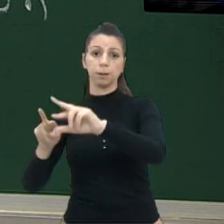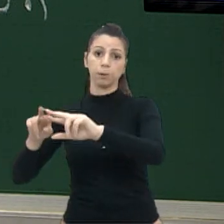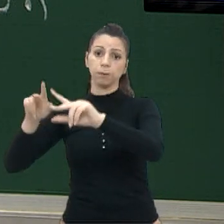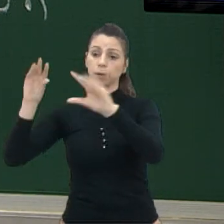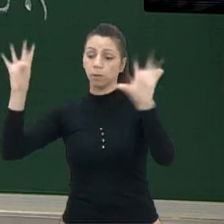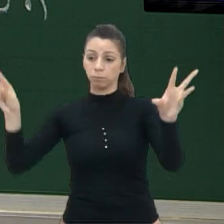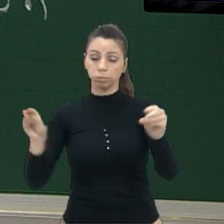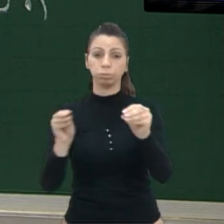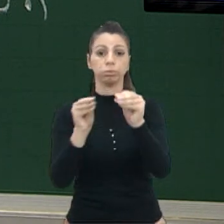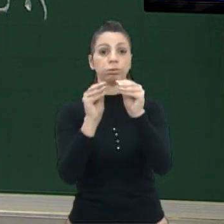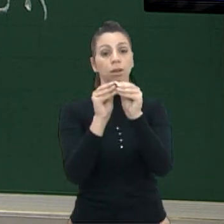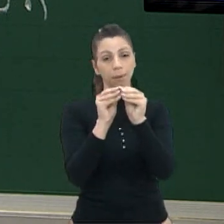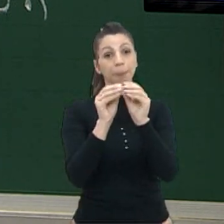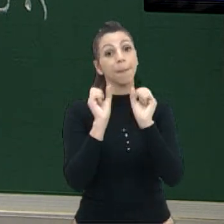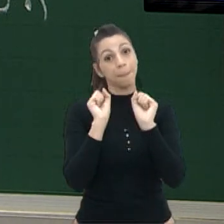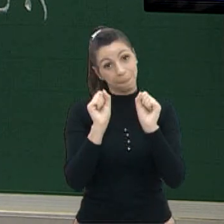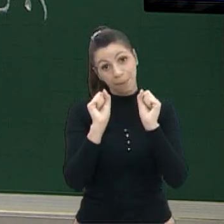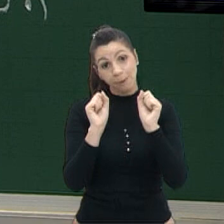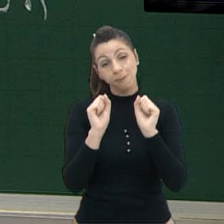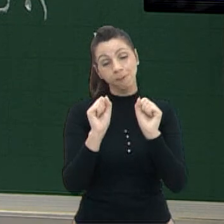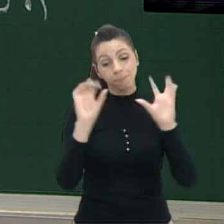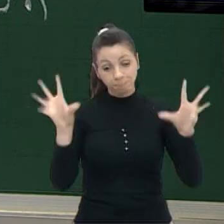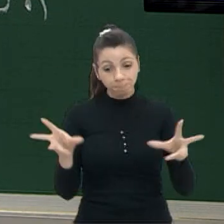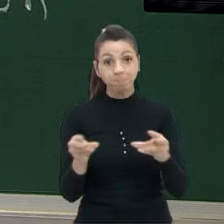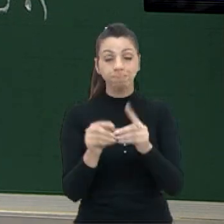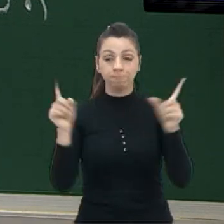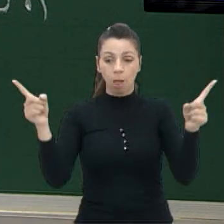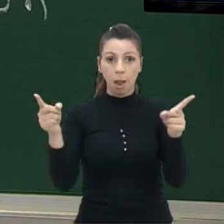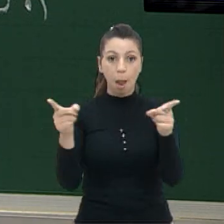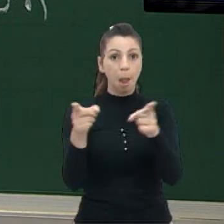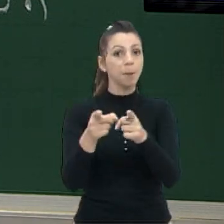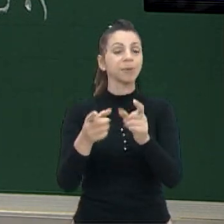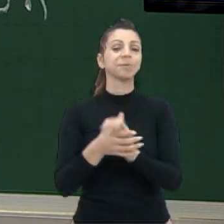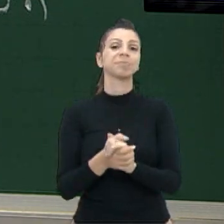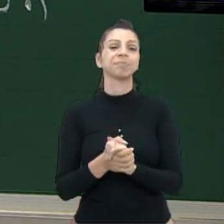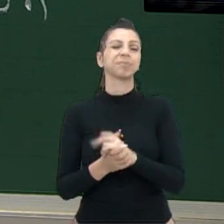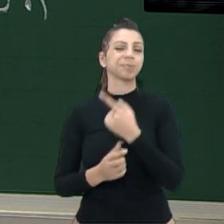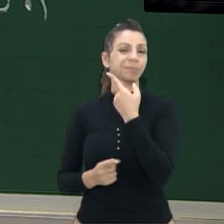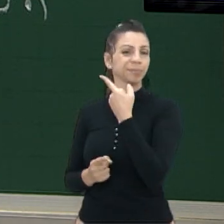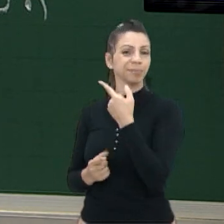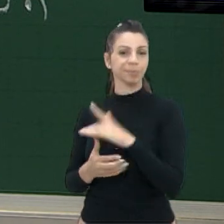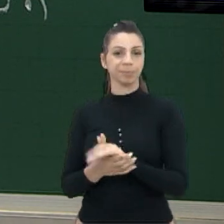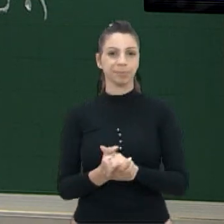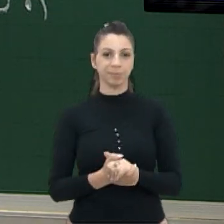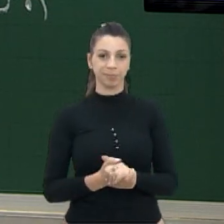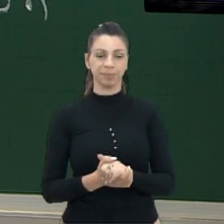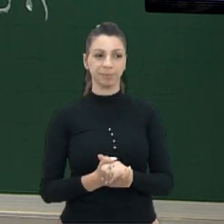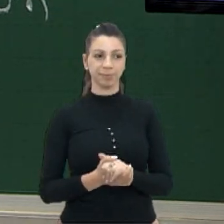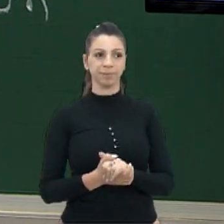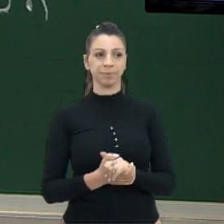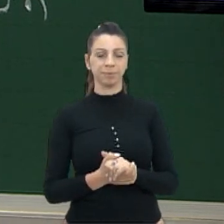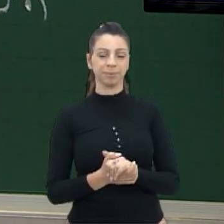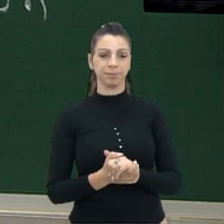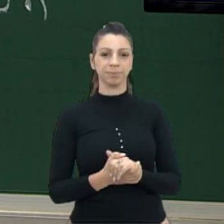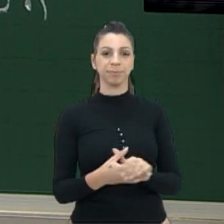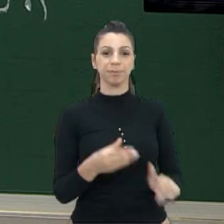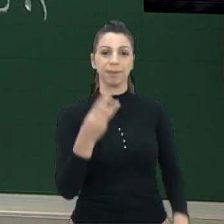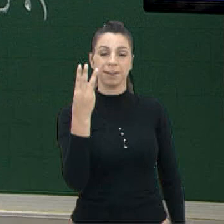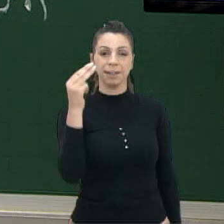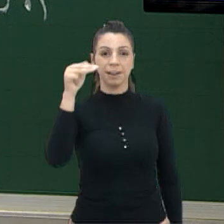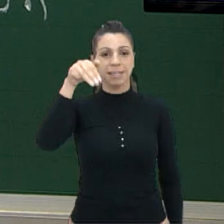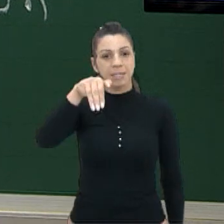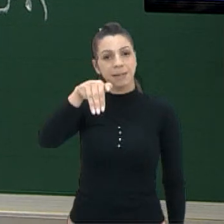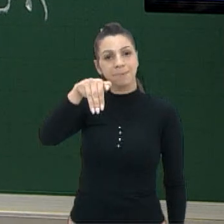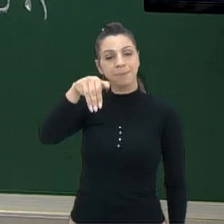transformar numa expressão mais enxuta, numa expressão mais curta. Então, olha o que eu vou fazer. Esse 3m ao quadrado, eu